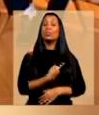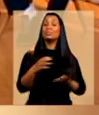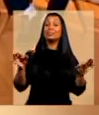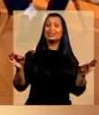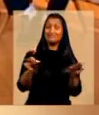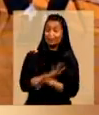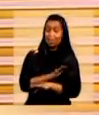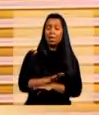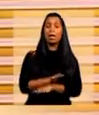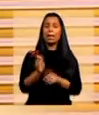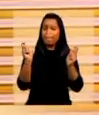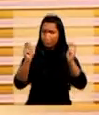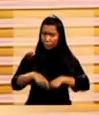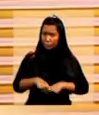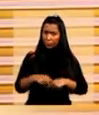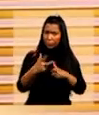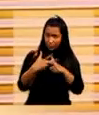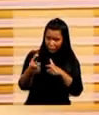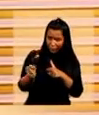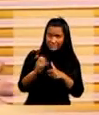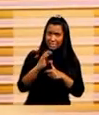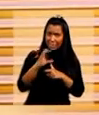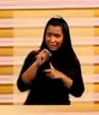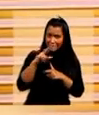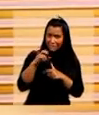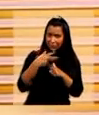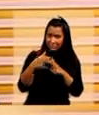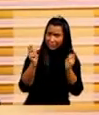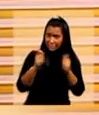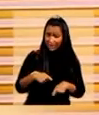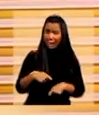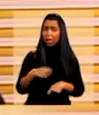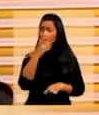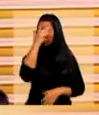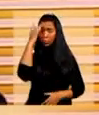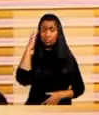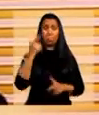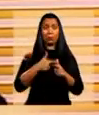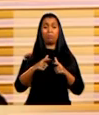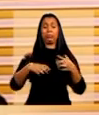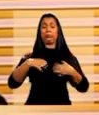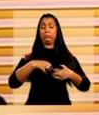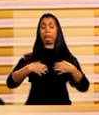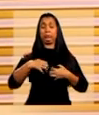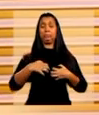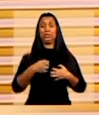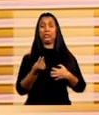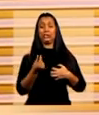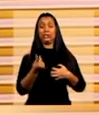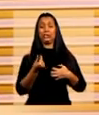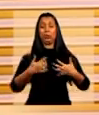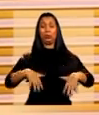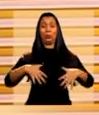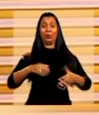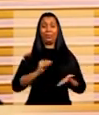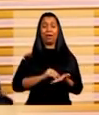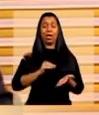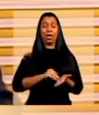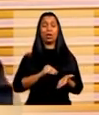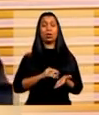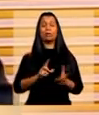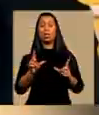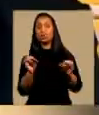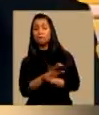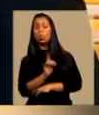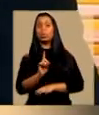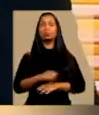gente encerrar, uhum. é possível vencer a crise? Dá para sair dessa? Quem tá perigando aí com o bolso furado, dá para sair dessa